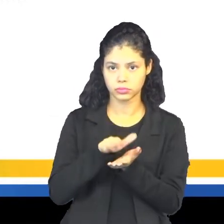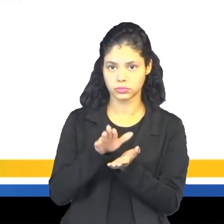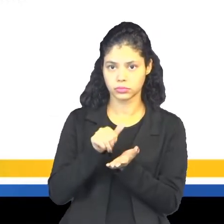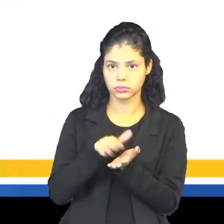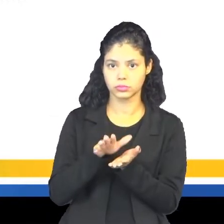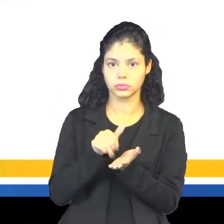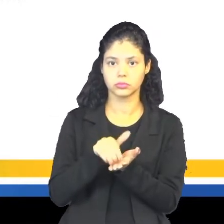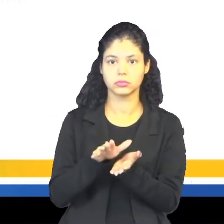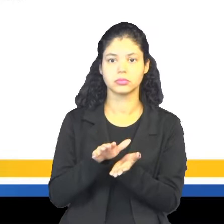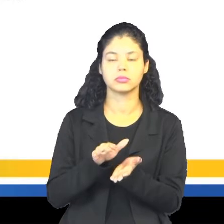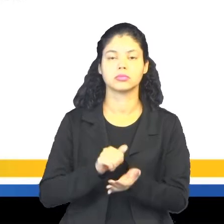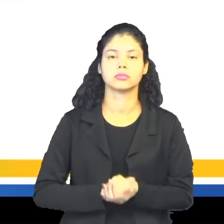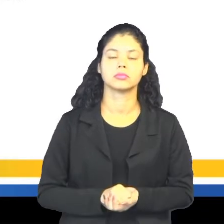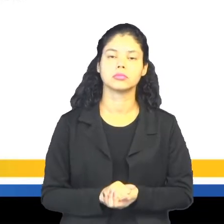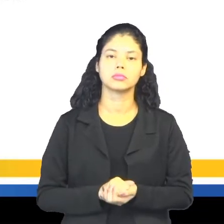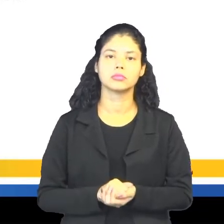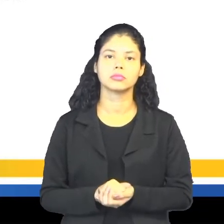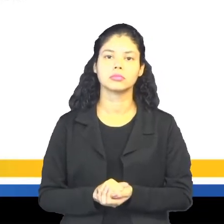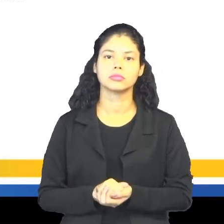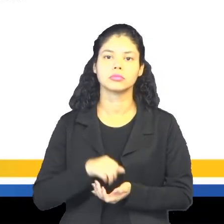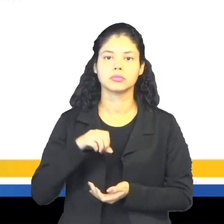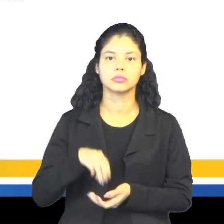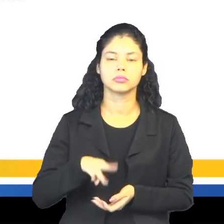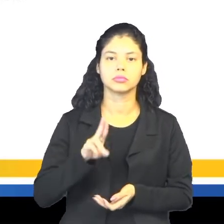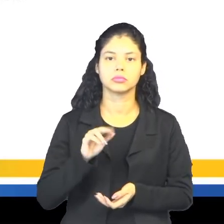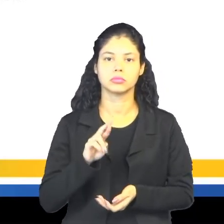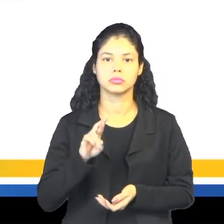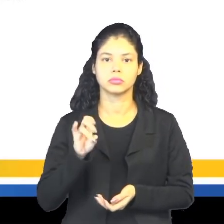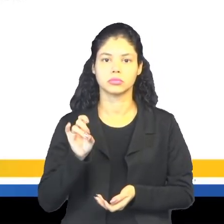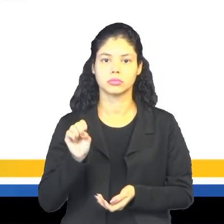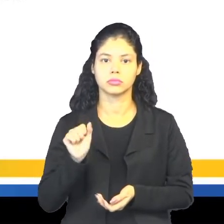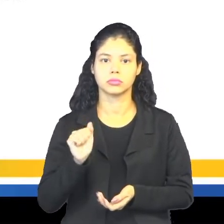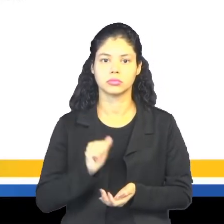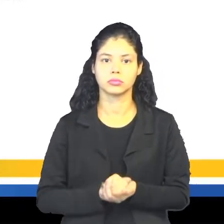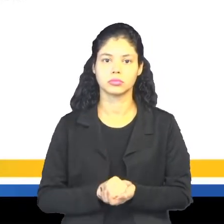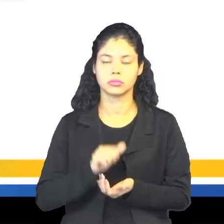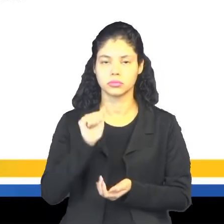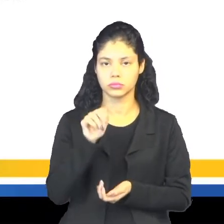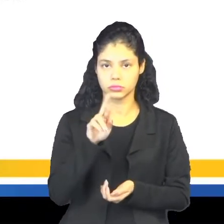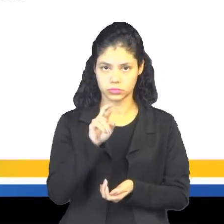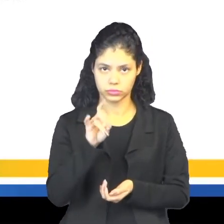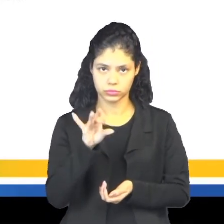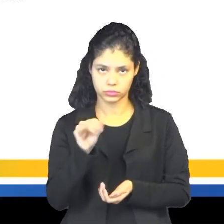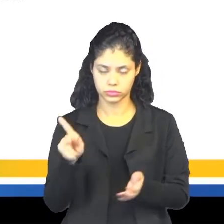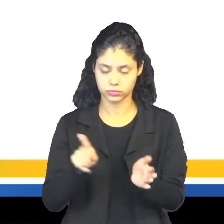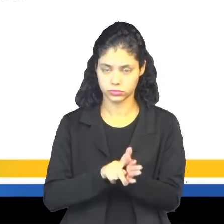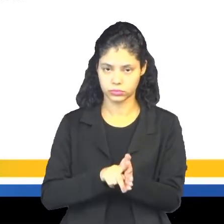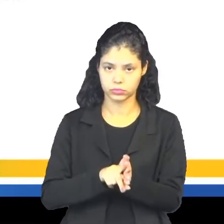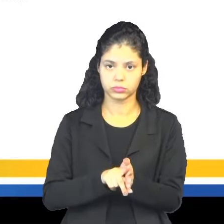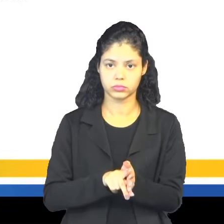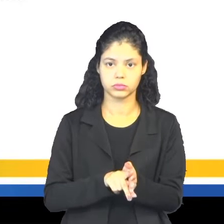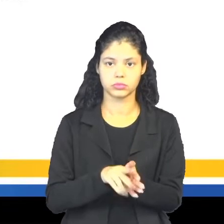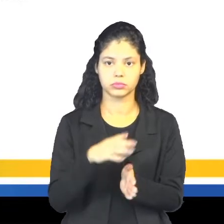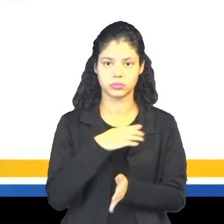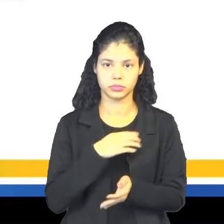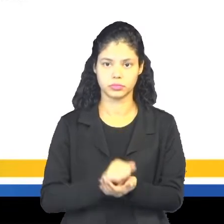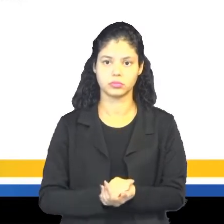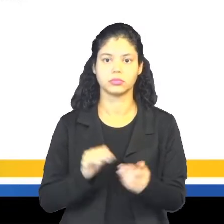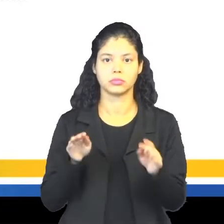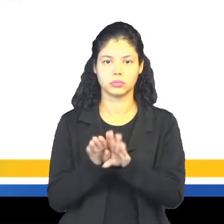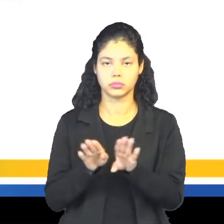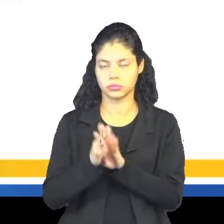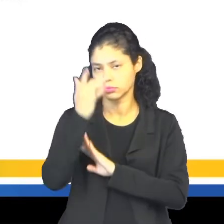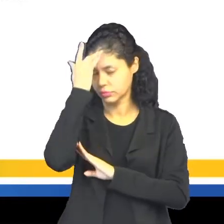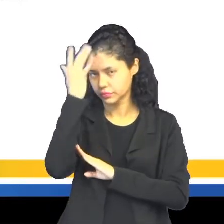expulsar os mouros, né, os árabes de seus territórios. E tudo isso